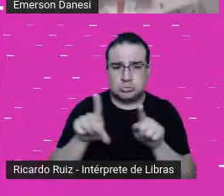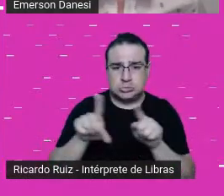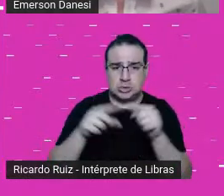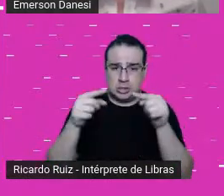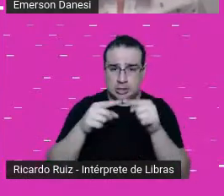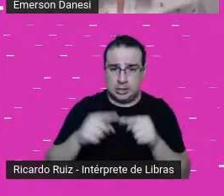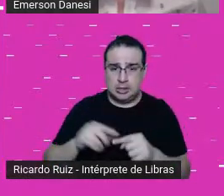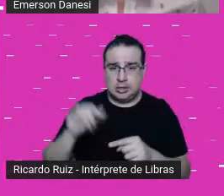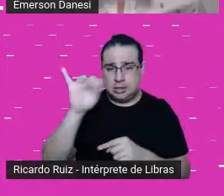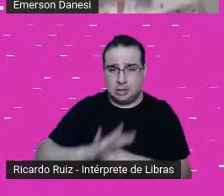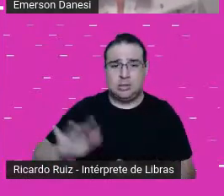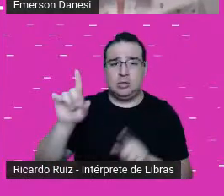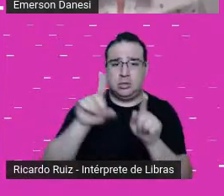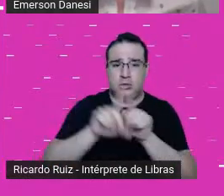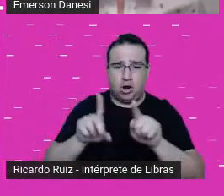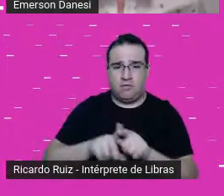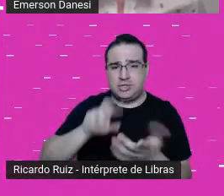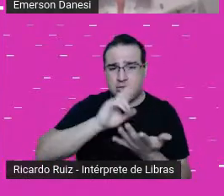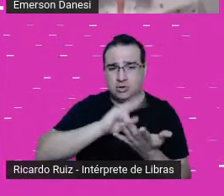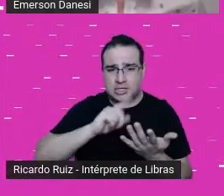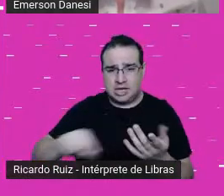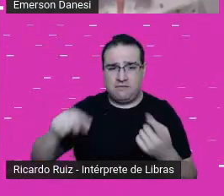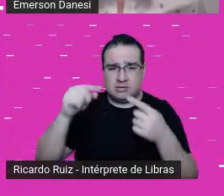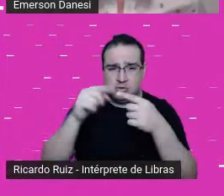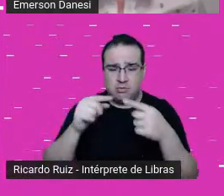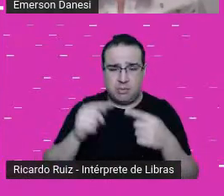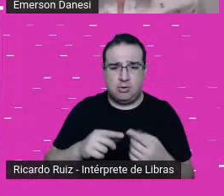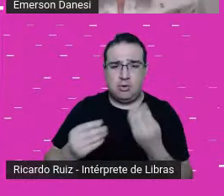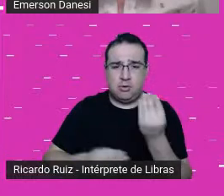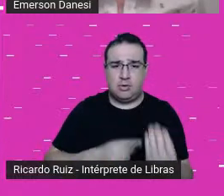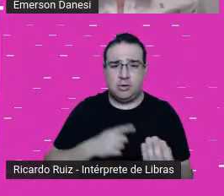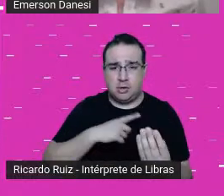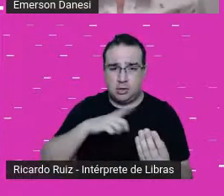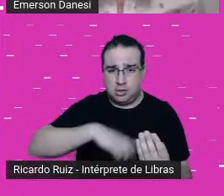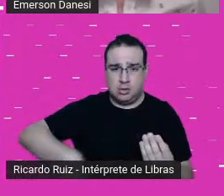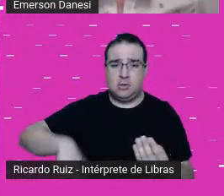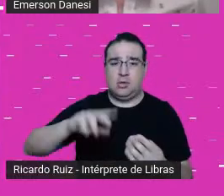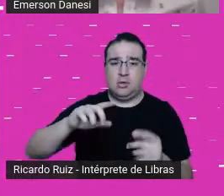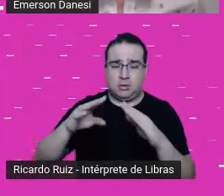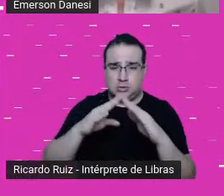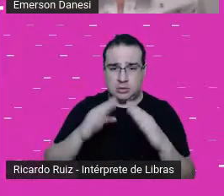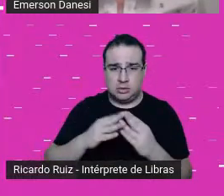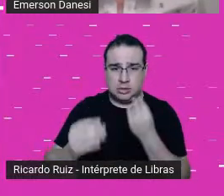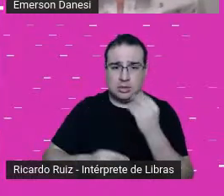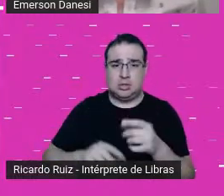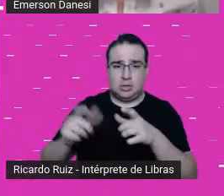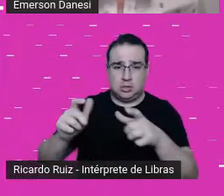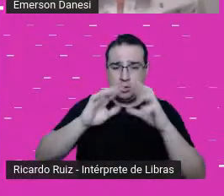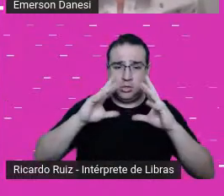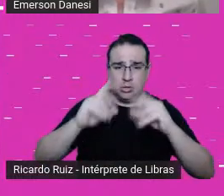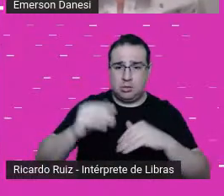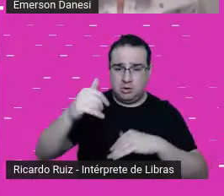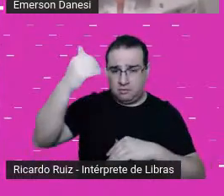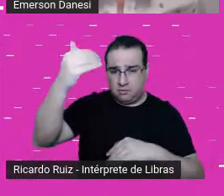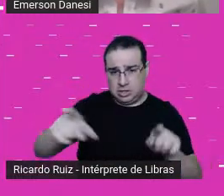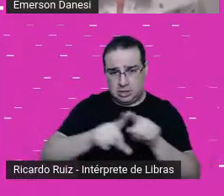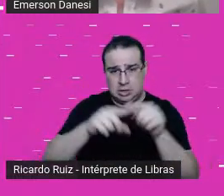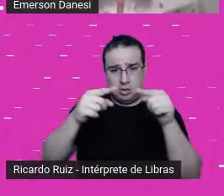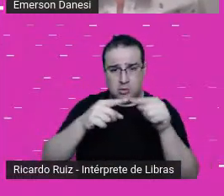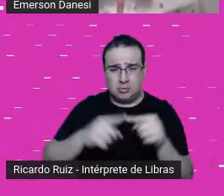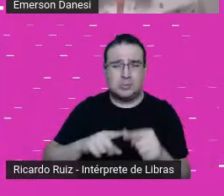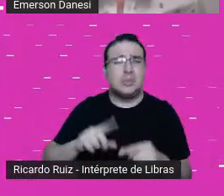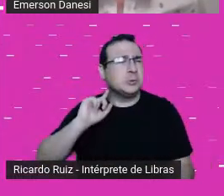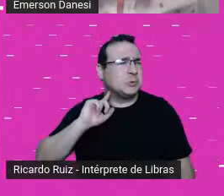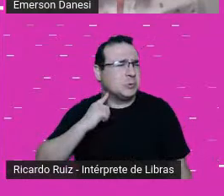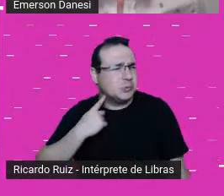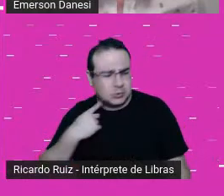essa imagem que eu construí, né, no meu inconsciente, desse vilarejo, desses tapetes para fora, tapetes meio